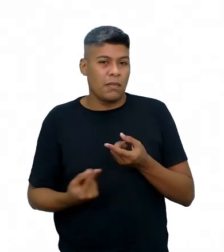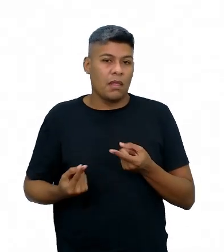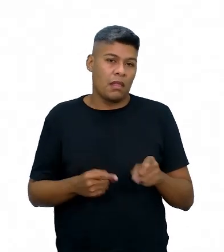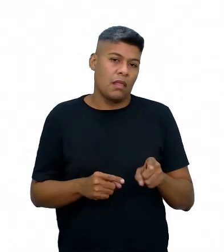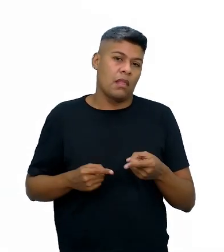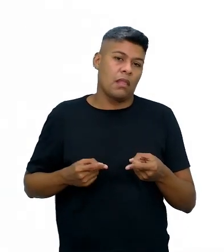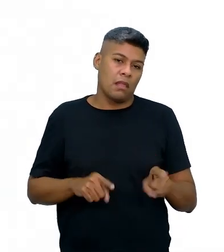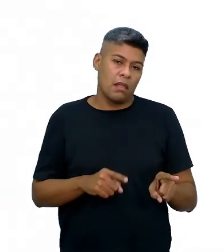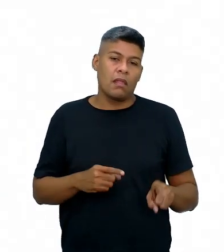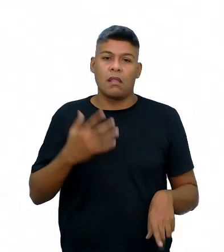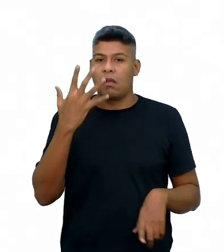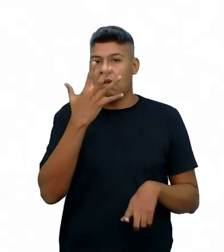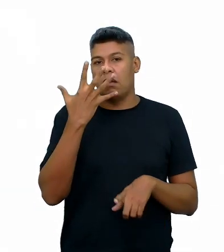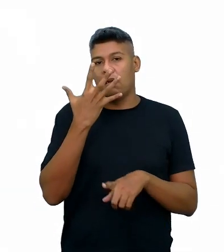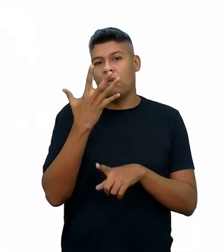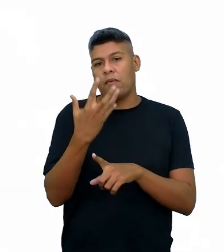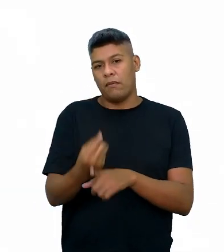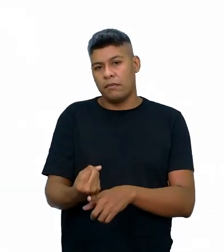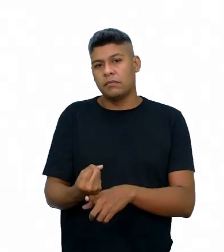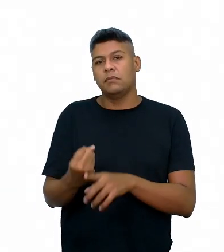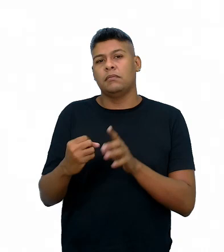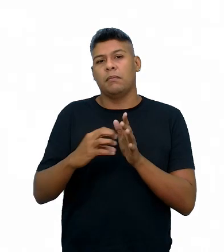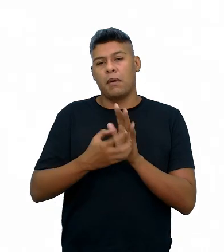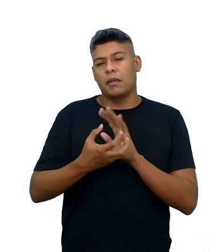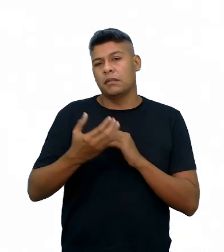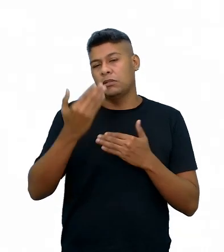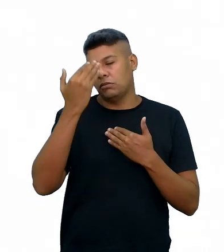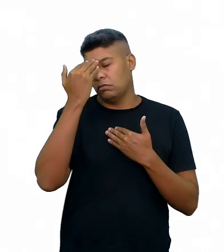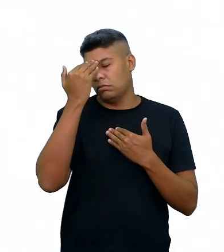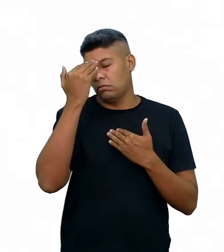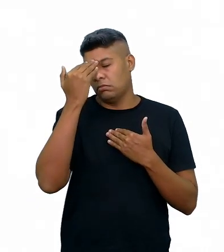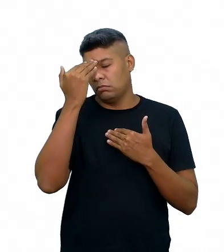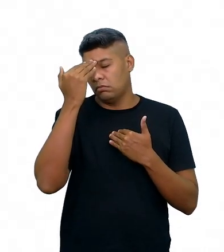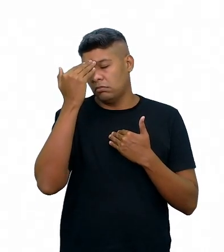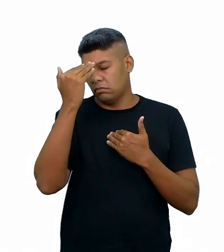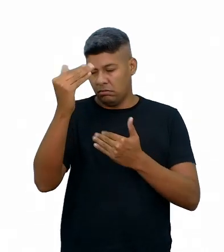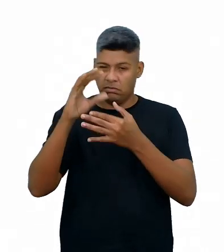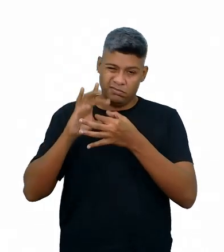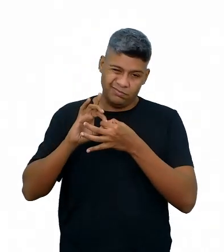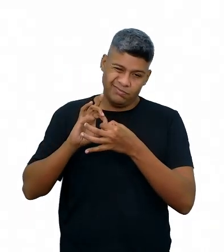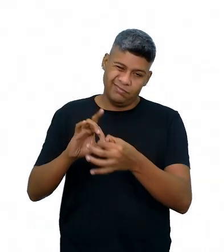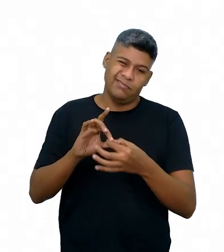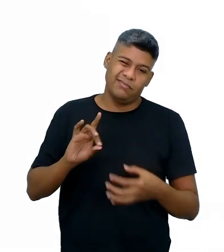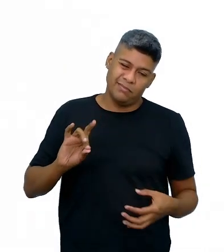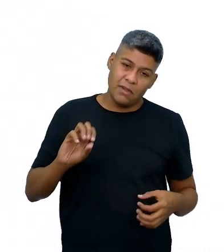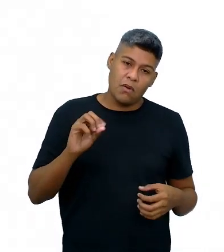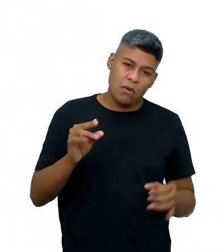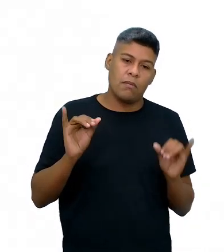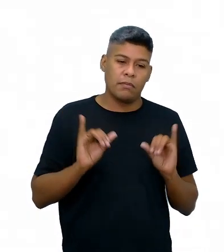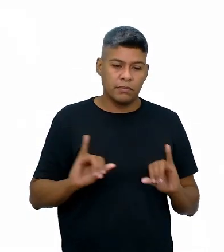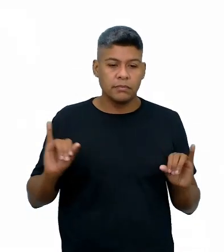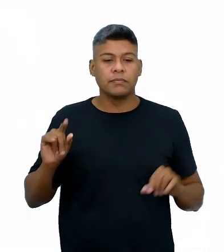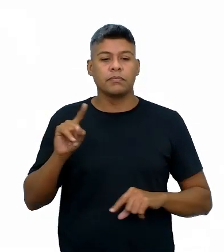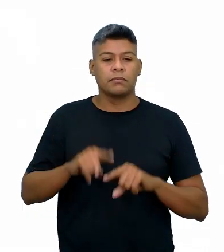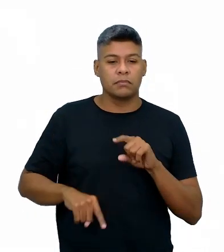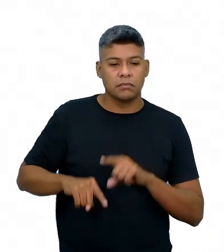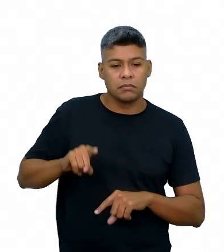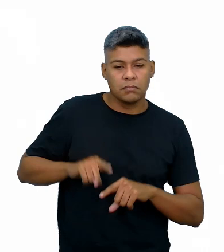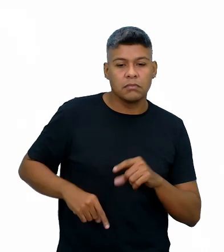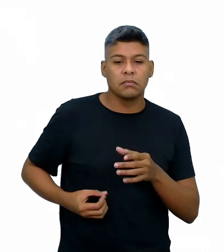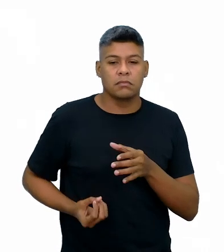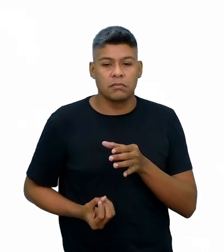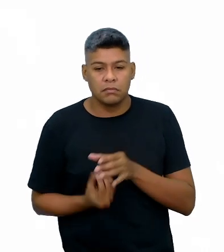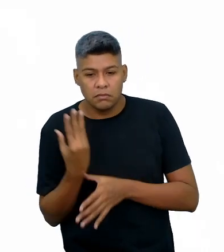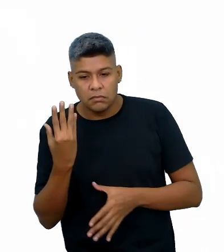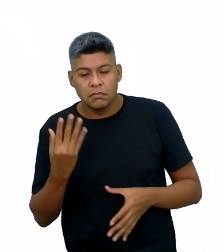peças, paixão, partidarismo, lucro, influência política e propaganda. Então, os elementos que levam à